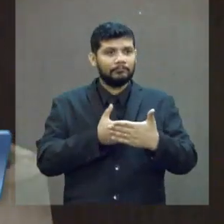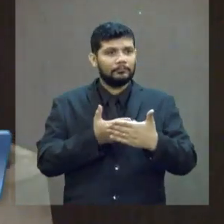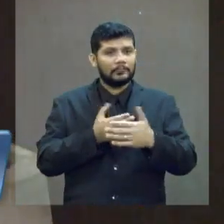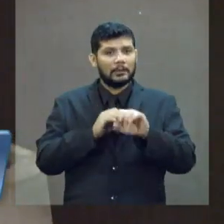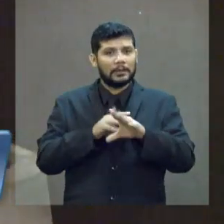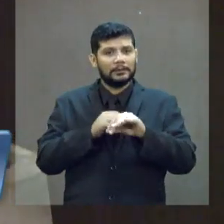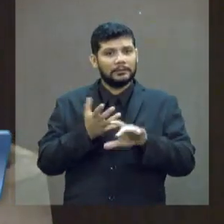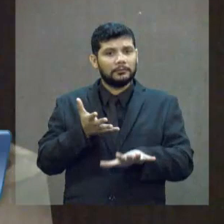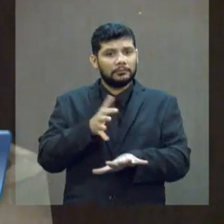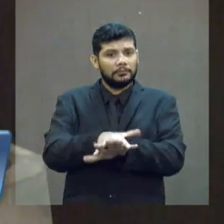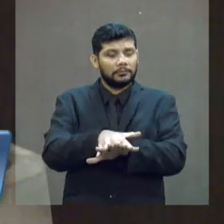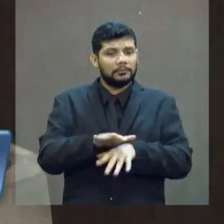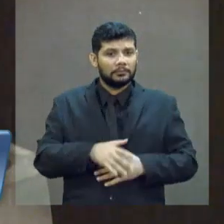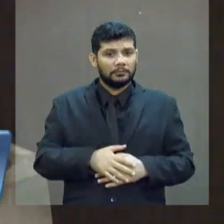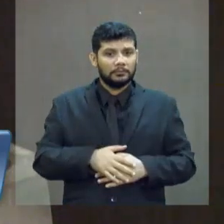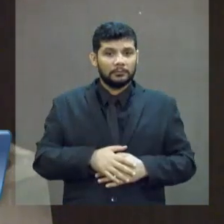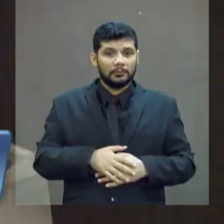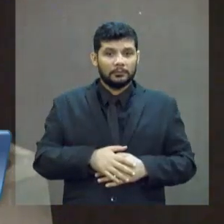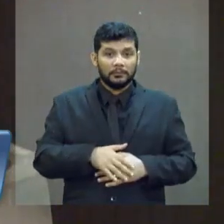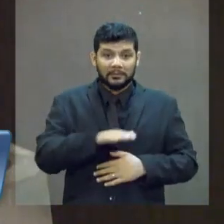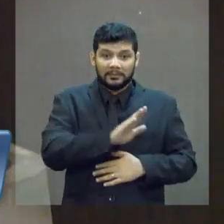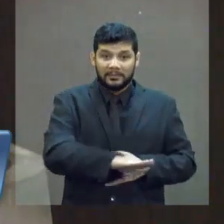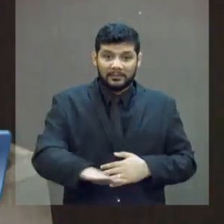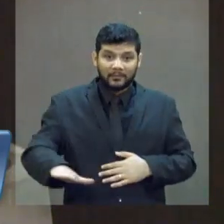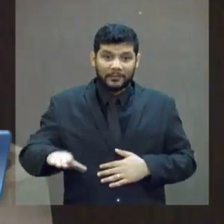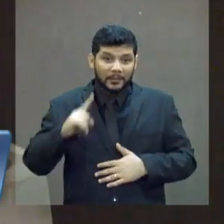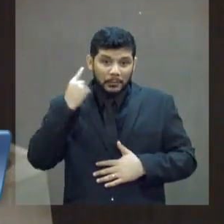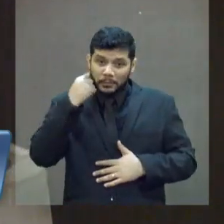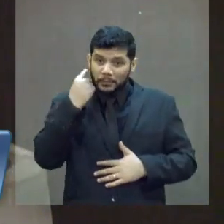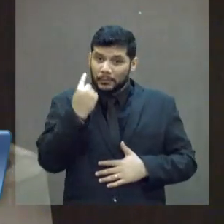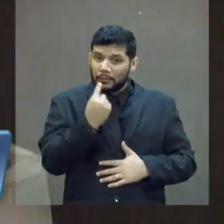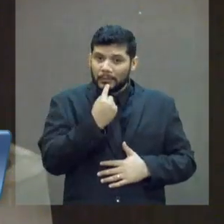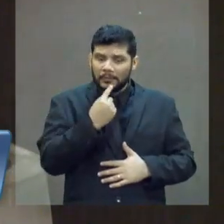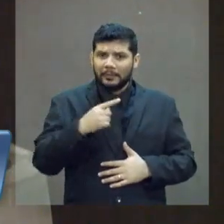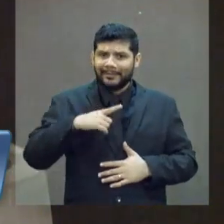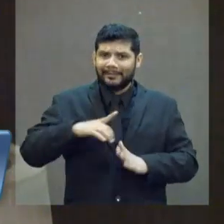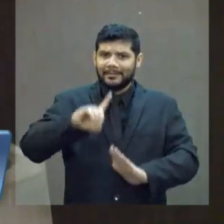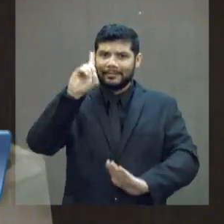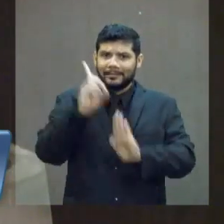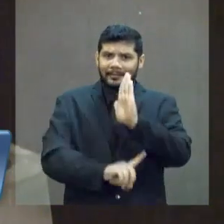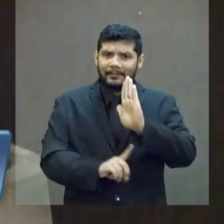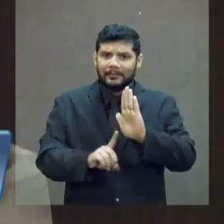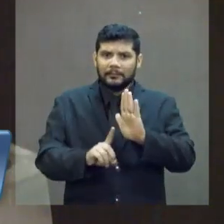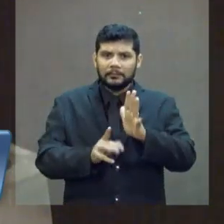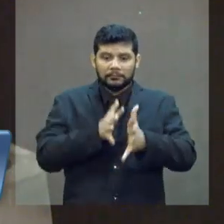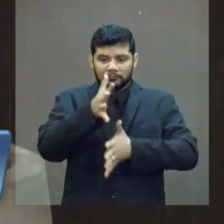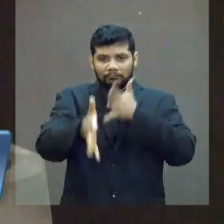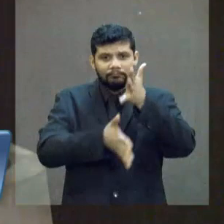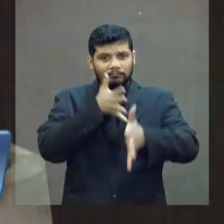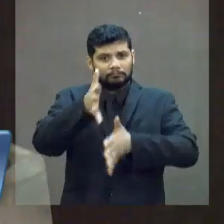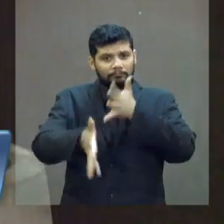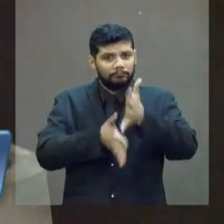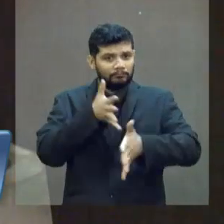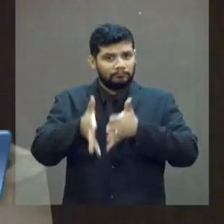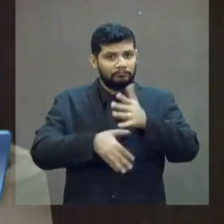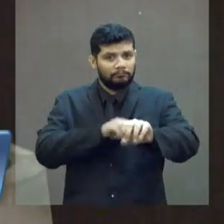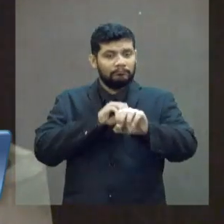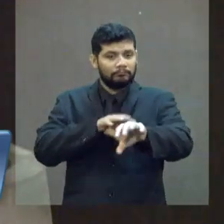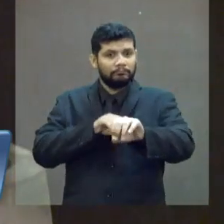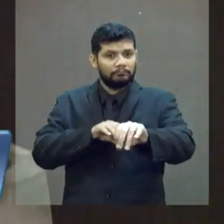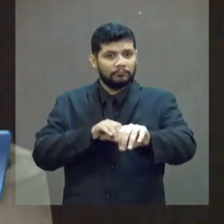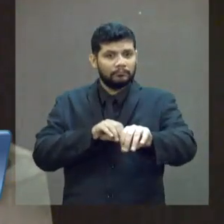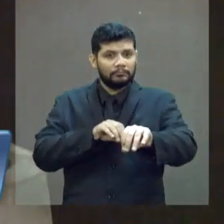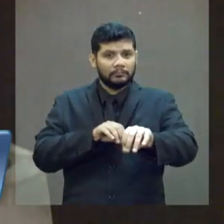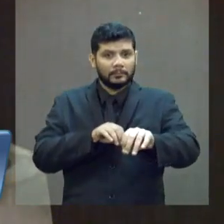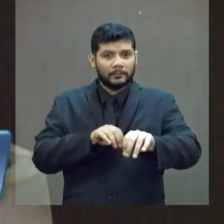isso, as crianças surdas, que têm direito, portanto, à educação em Libras, porque Libras